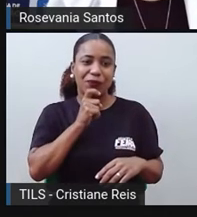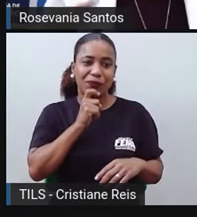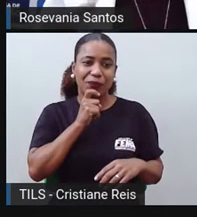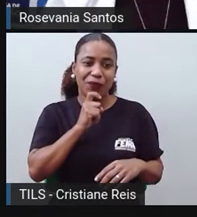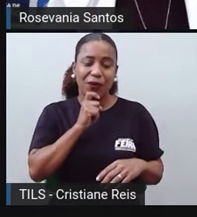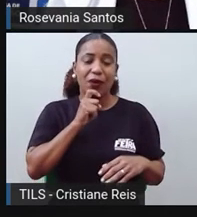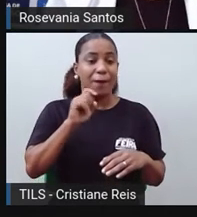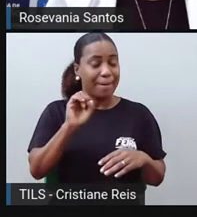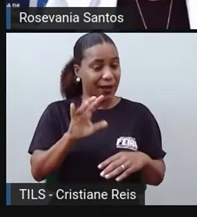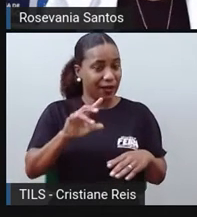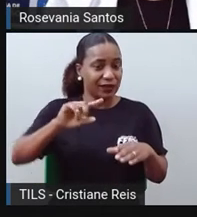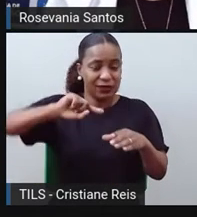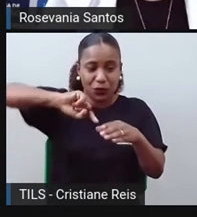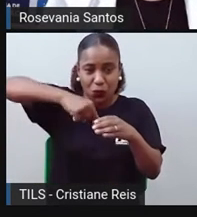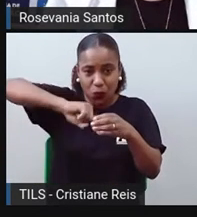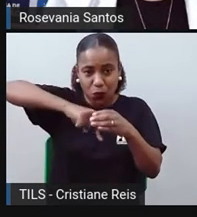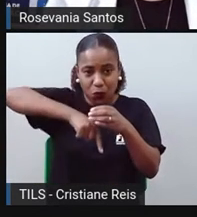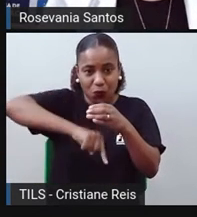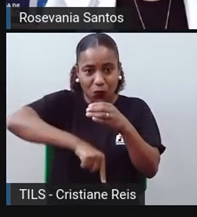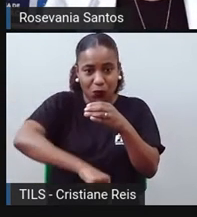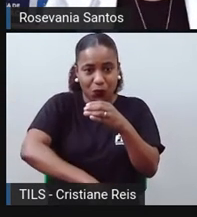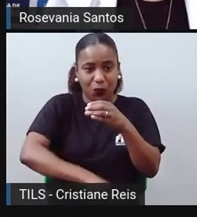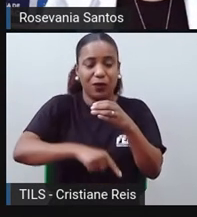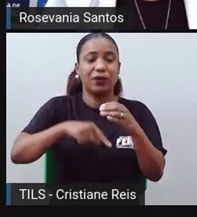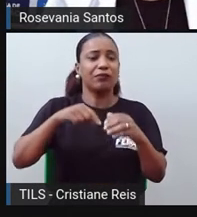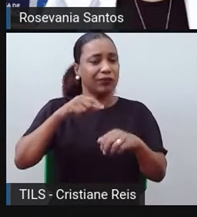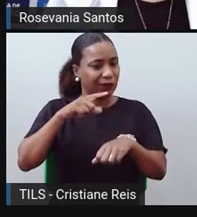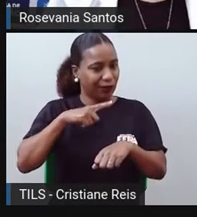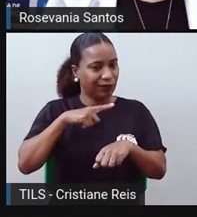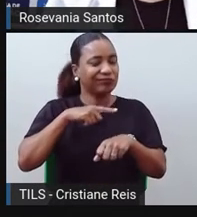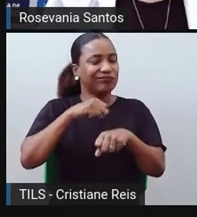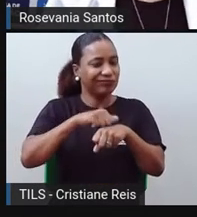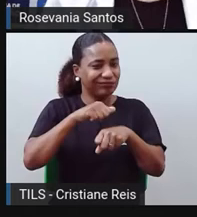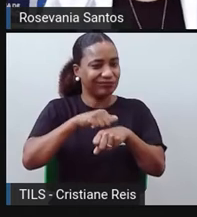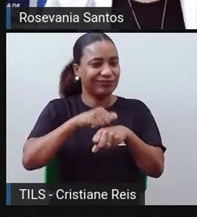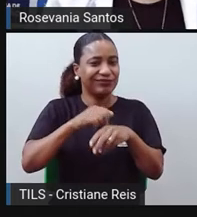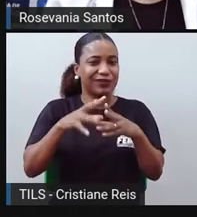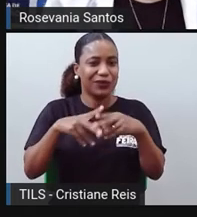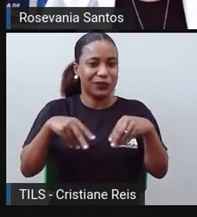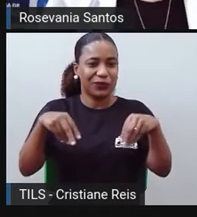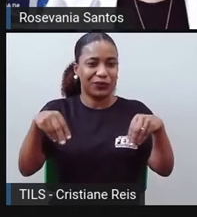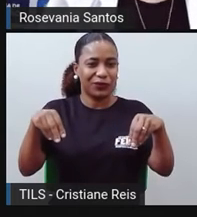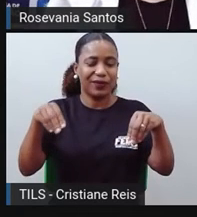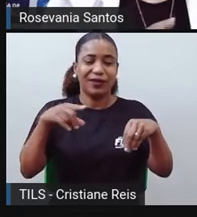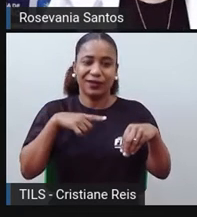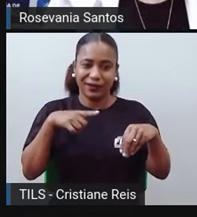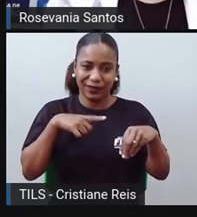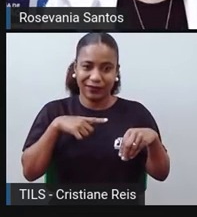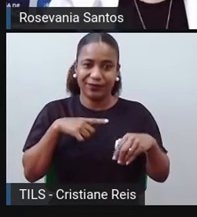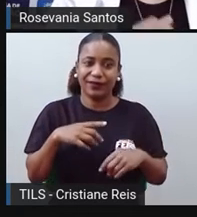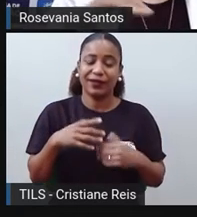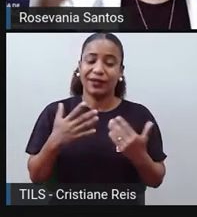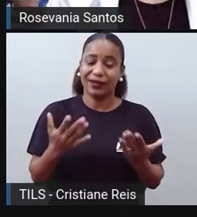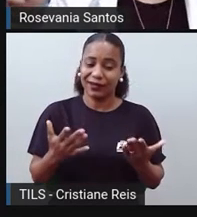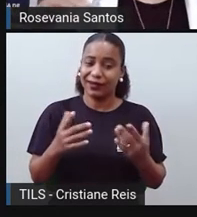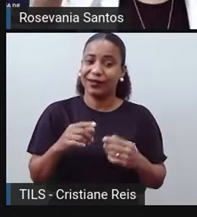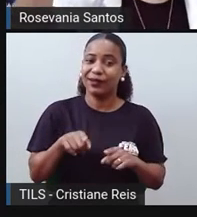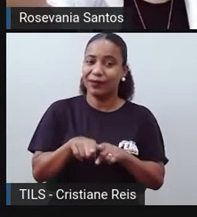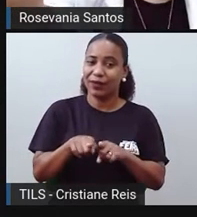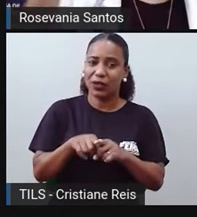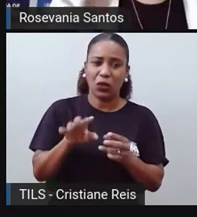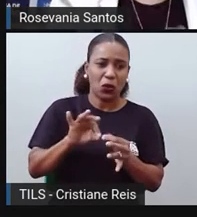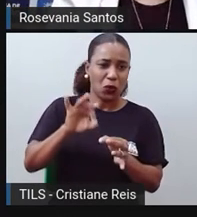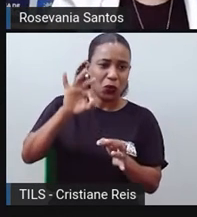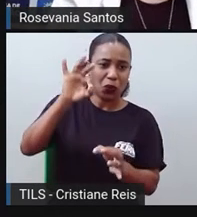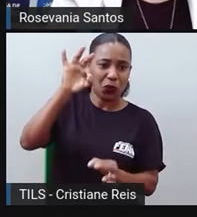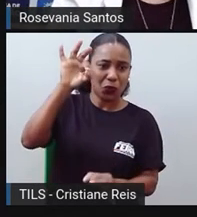solo. Então, ele é extremamente gelado e elevado às altitudes. Você sabe que a altitude ela é contada a nível do mar,